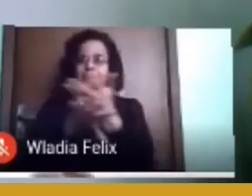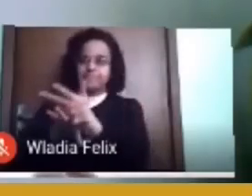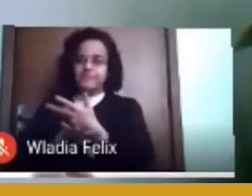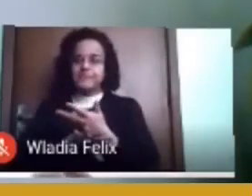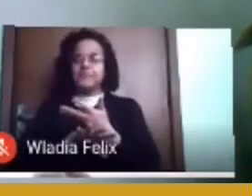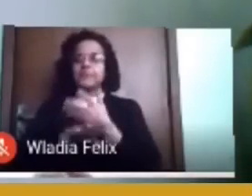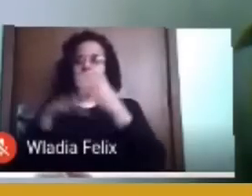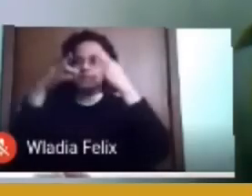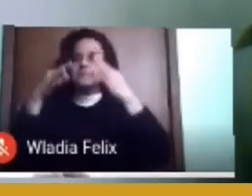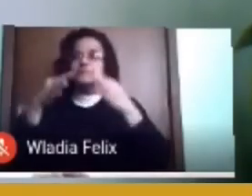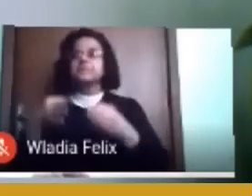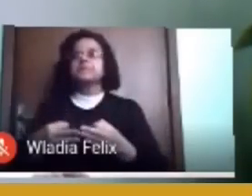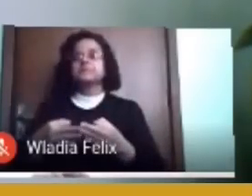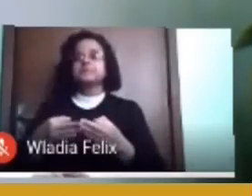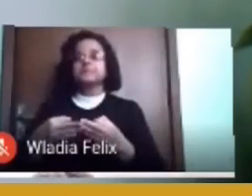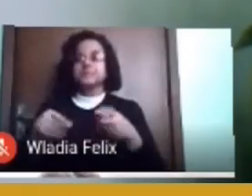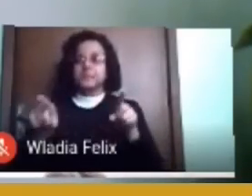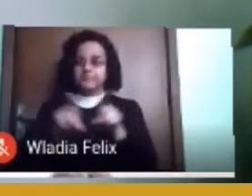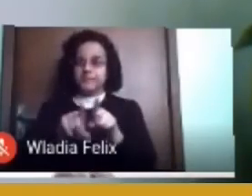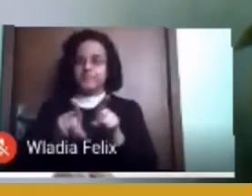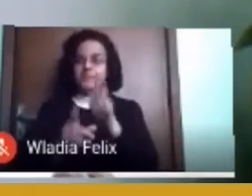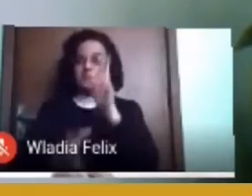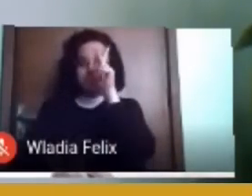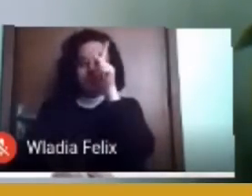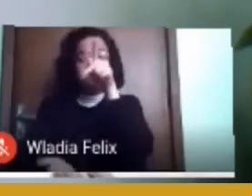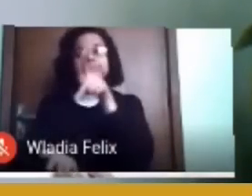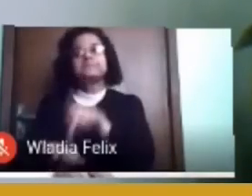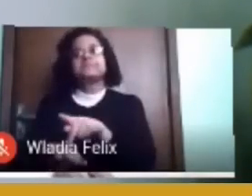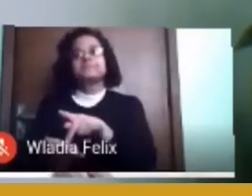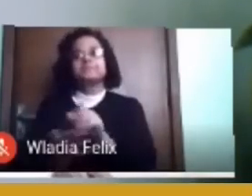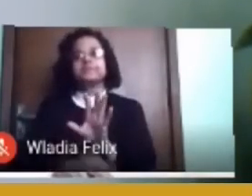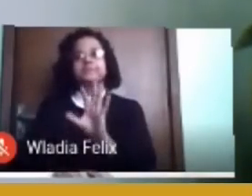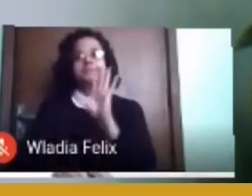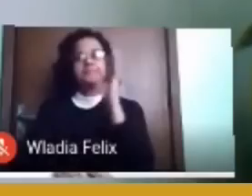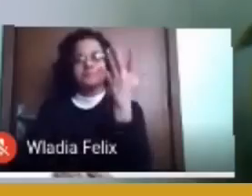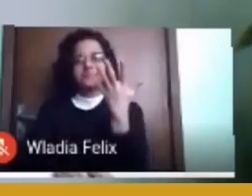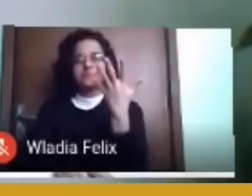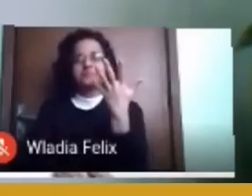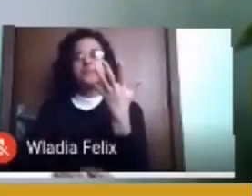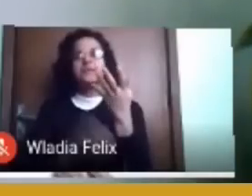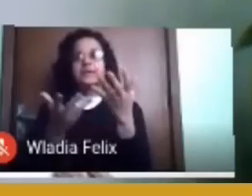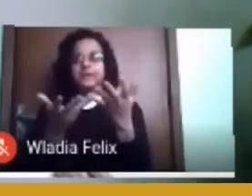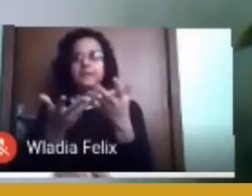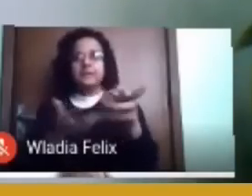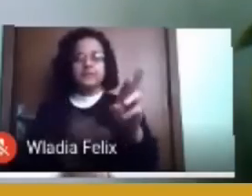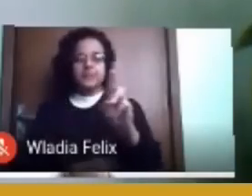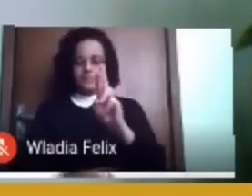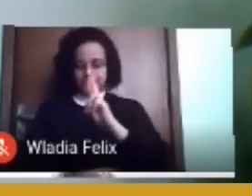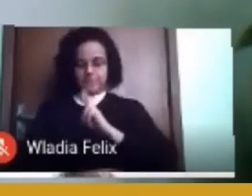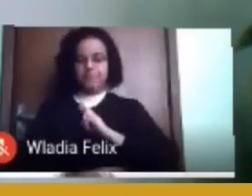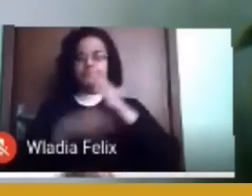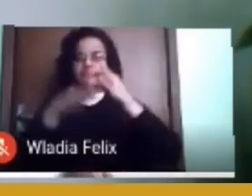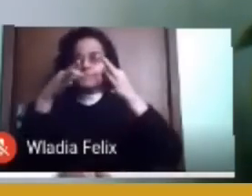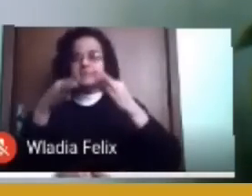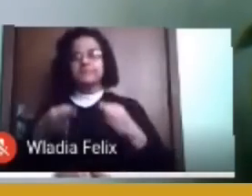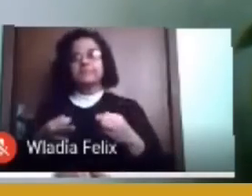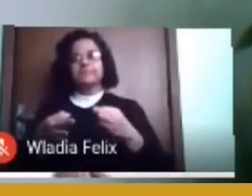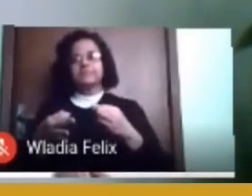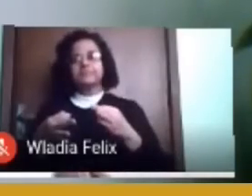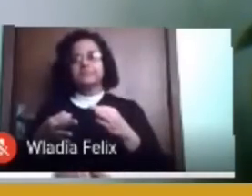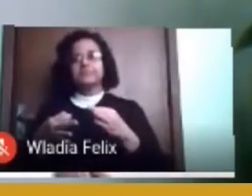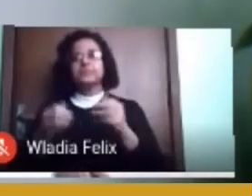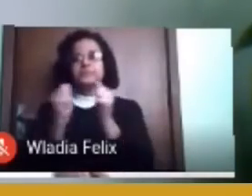errôneo do que é o que nós, enquanto profissionais da educação, buscamos, mas faz parte, nós estamos aí para trabalhar na